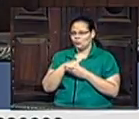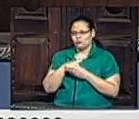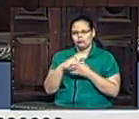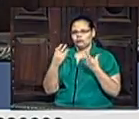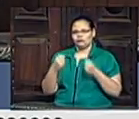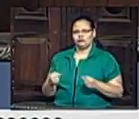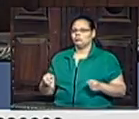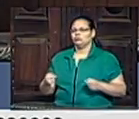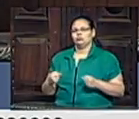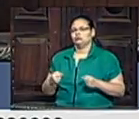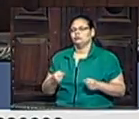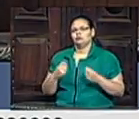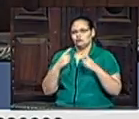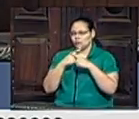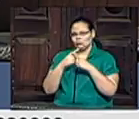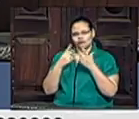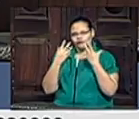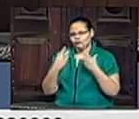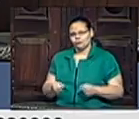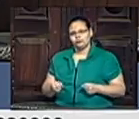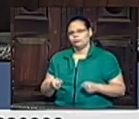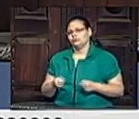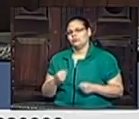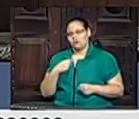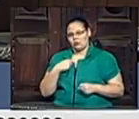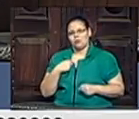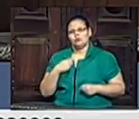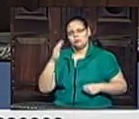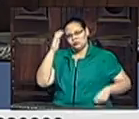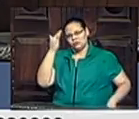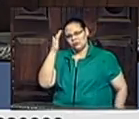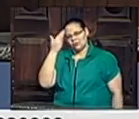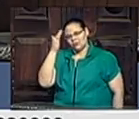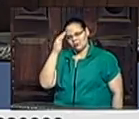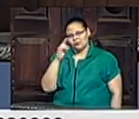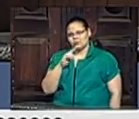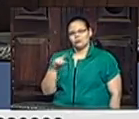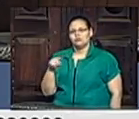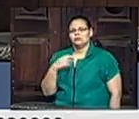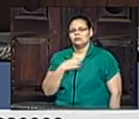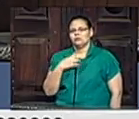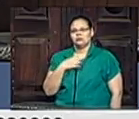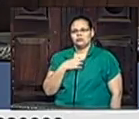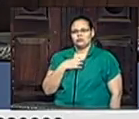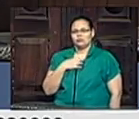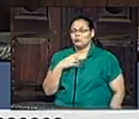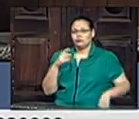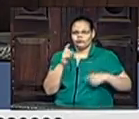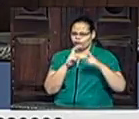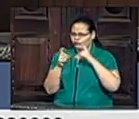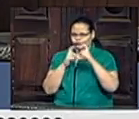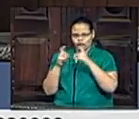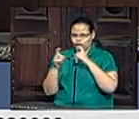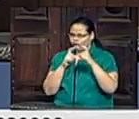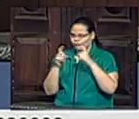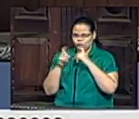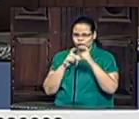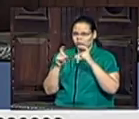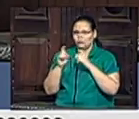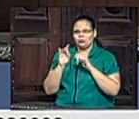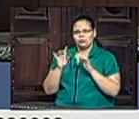contrário a todas essas medidas. Entendo que não cabe nem discuti-las, é